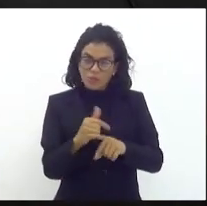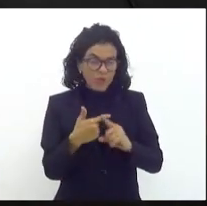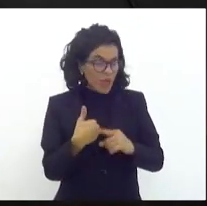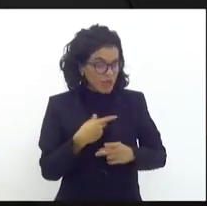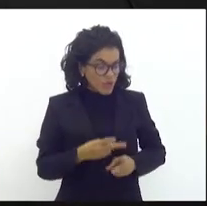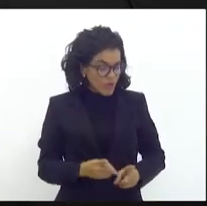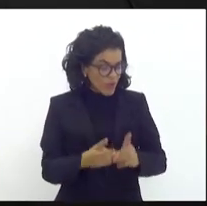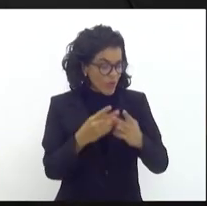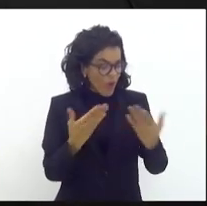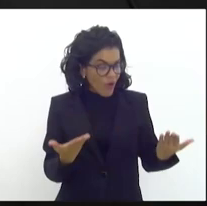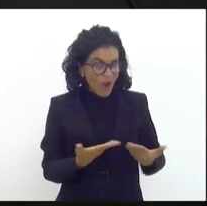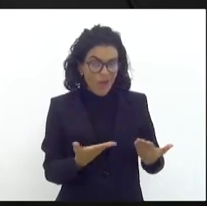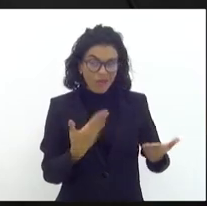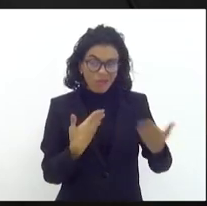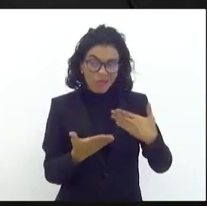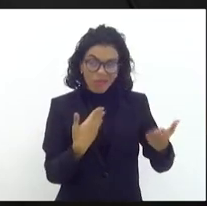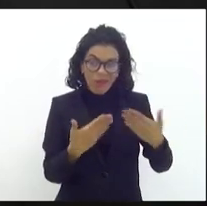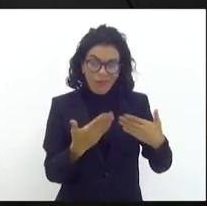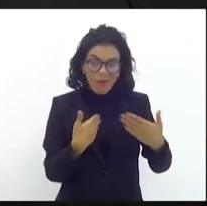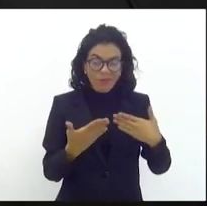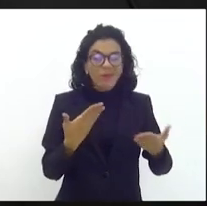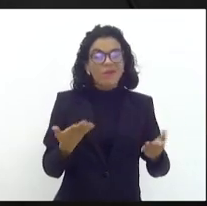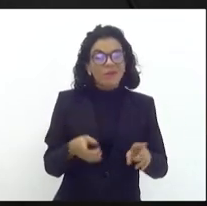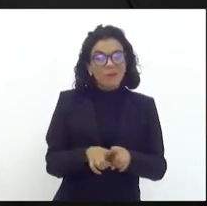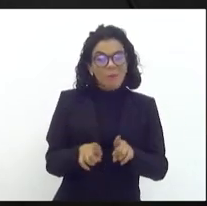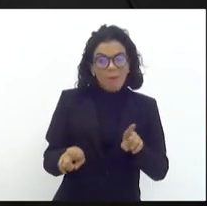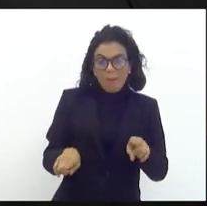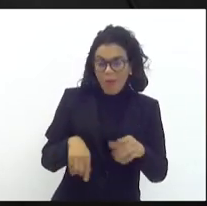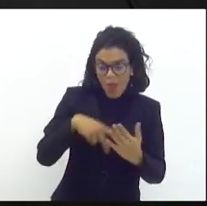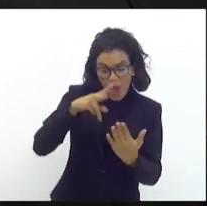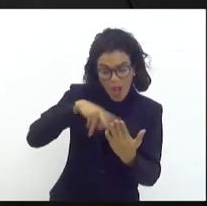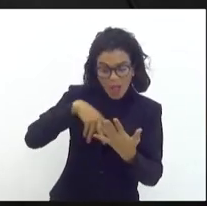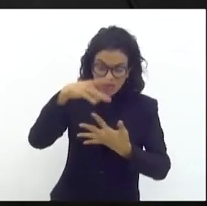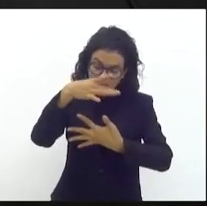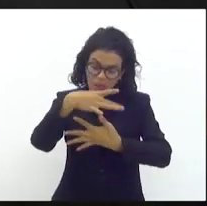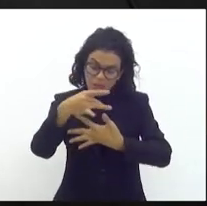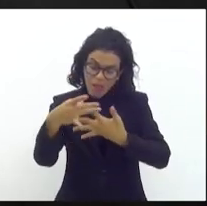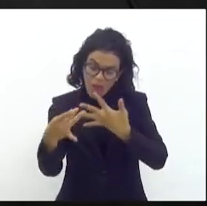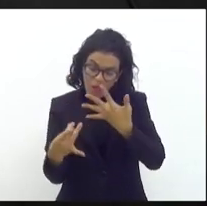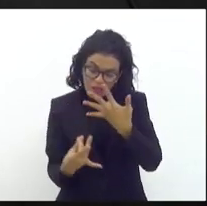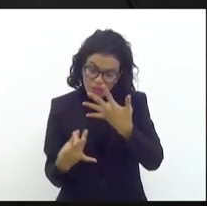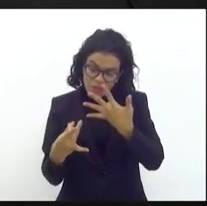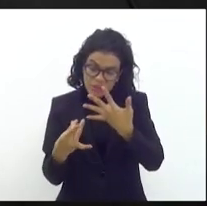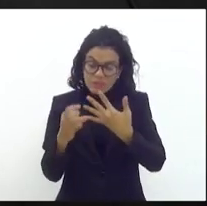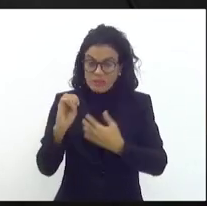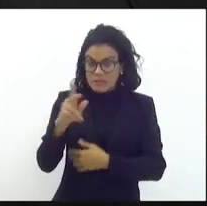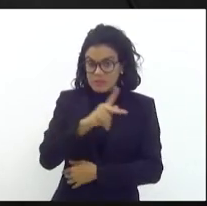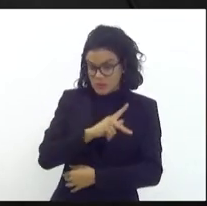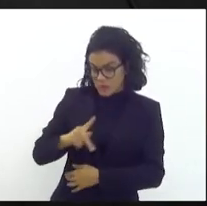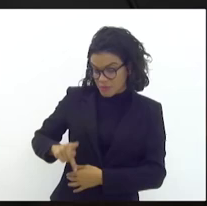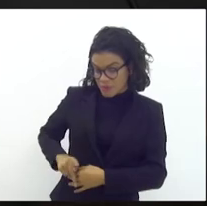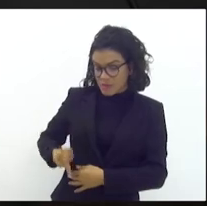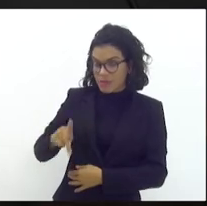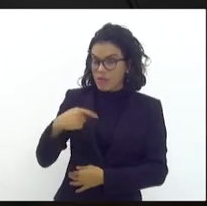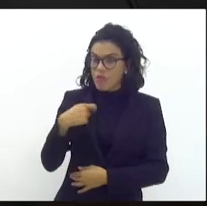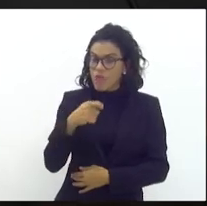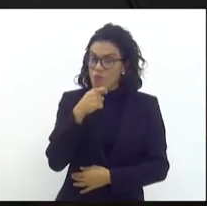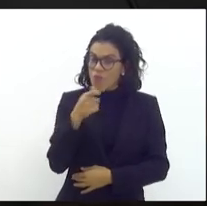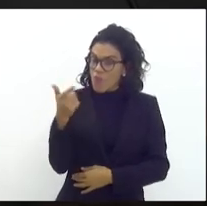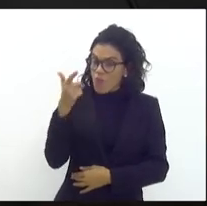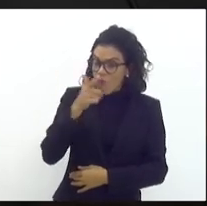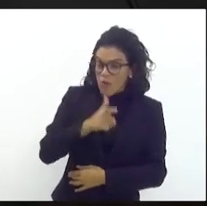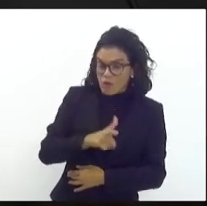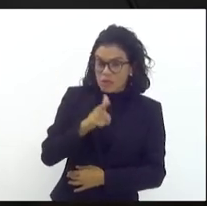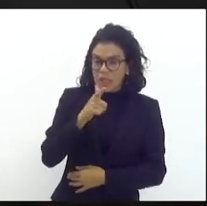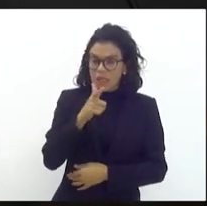aqui continuando debatendo e agora olhando o diabo dos detalhes mas se o Presidente Arthur Lira não tivesse conduzido esse assunto